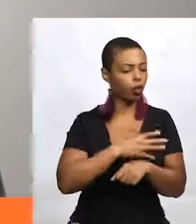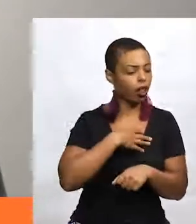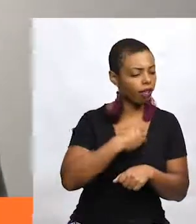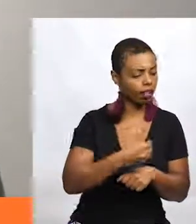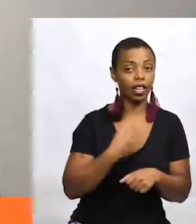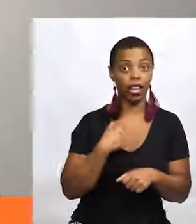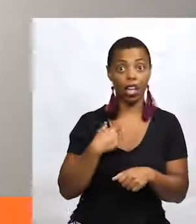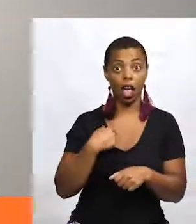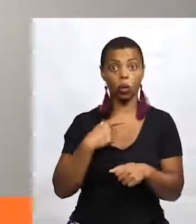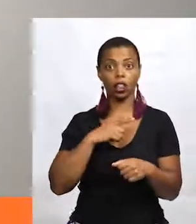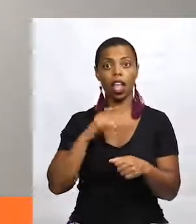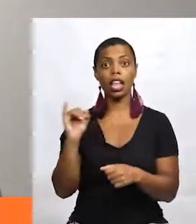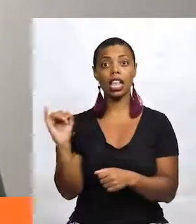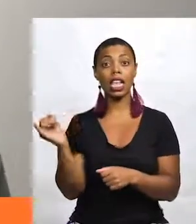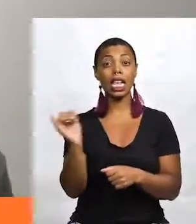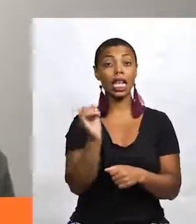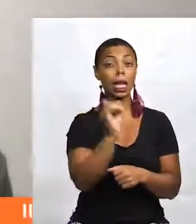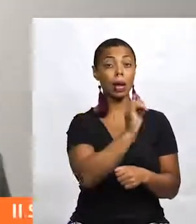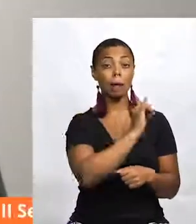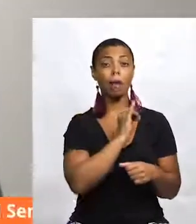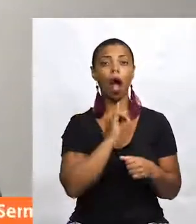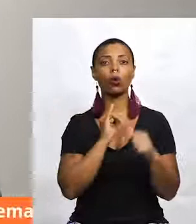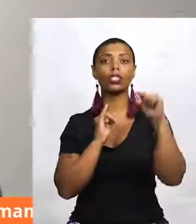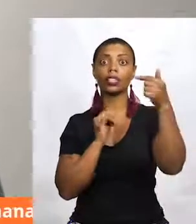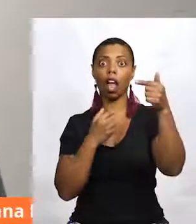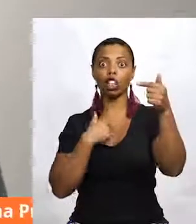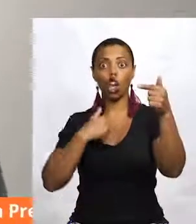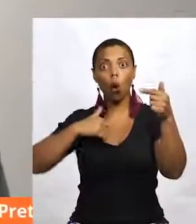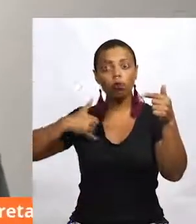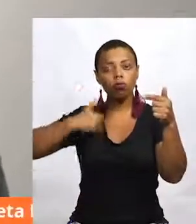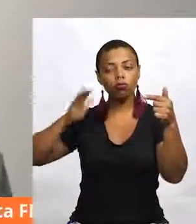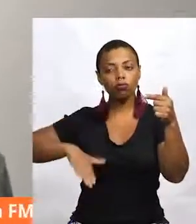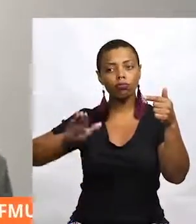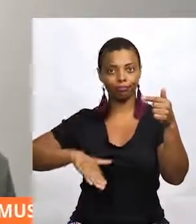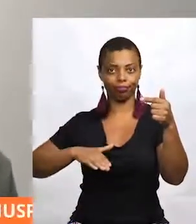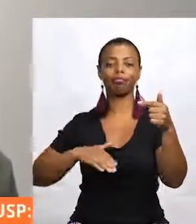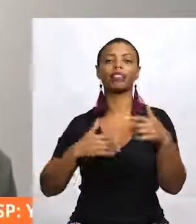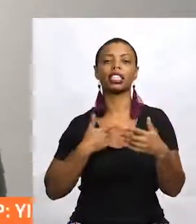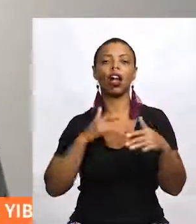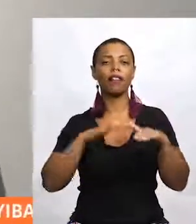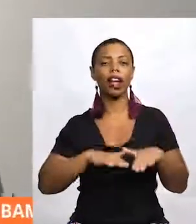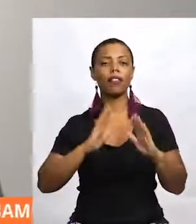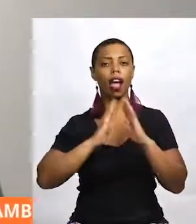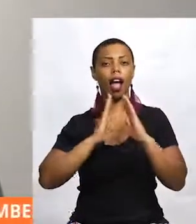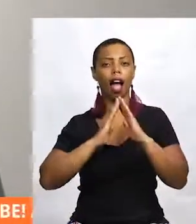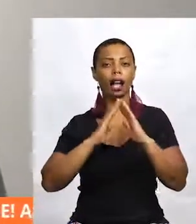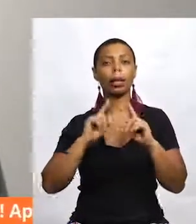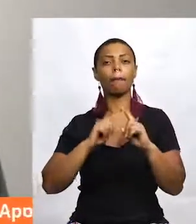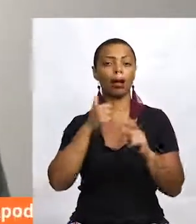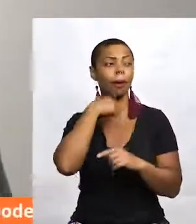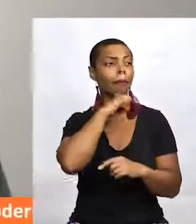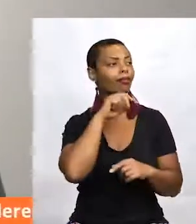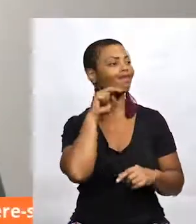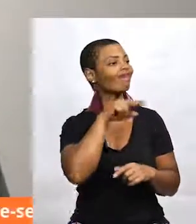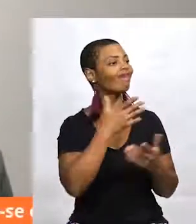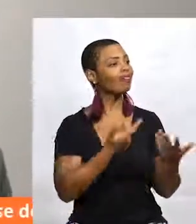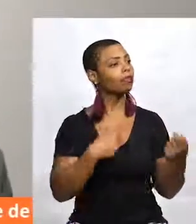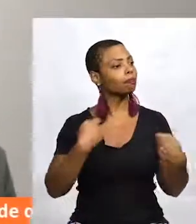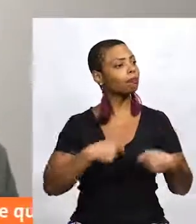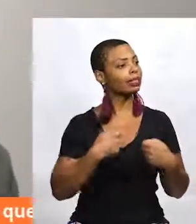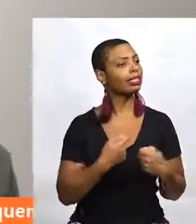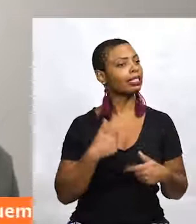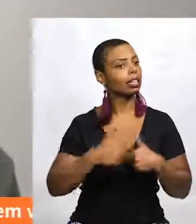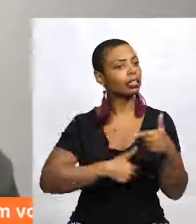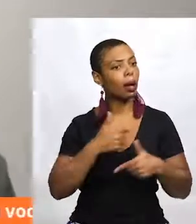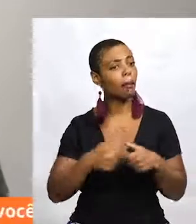caçula de 8 irmãos, então ela ficava em casa, né, mas ela via necessidade, né, financeira também de trabalhar, e ela tinha muito